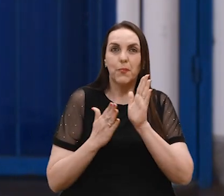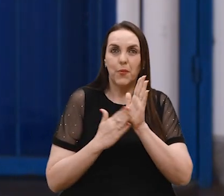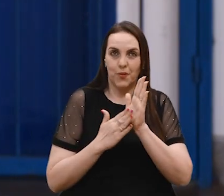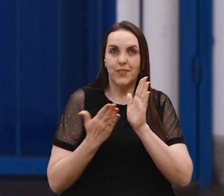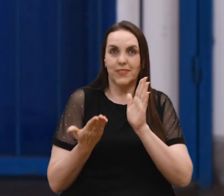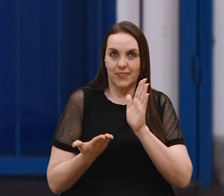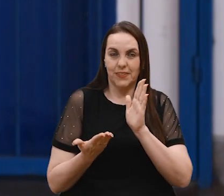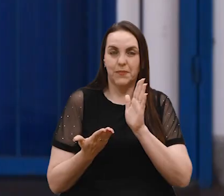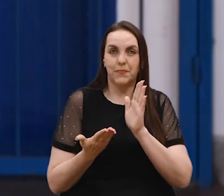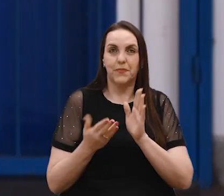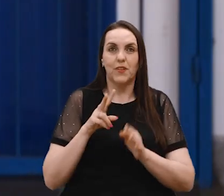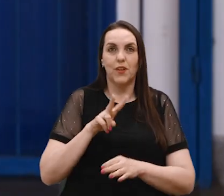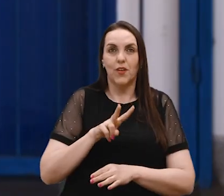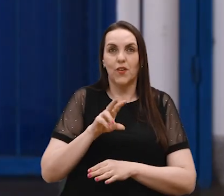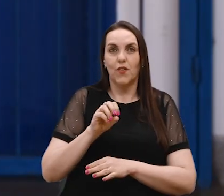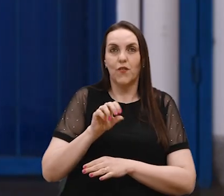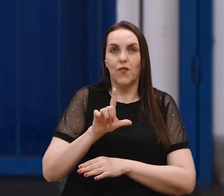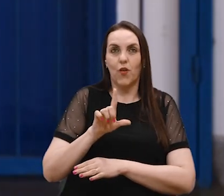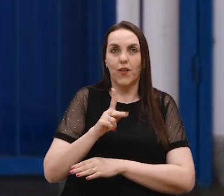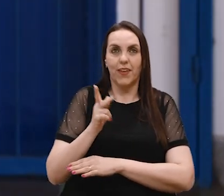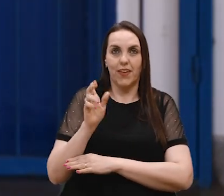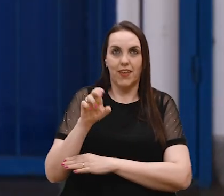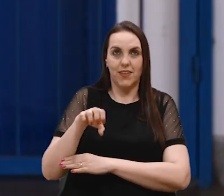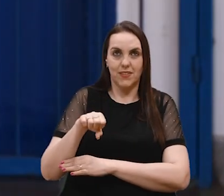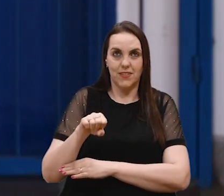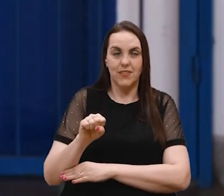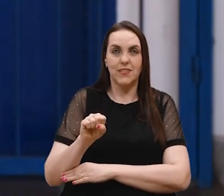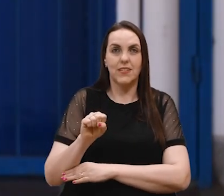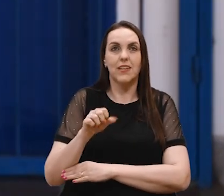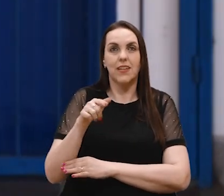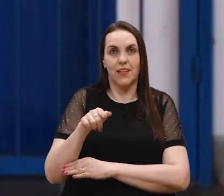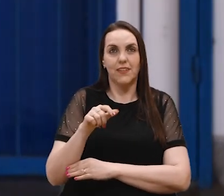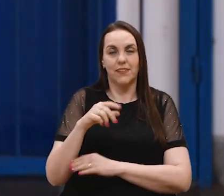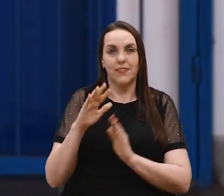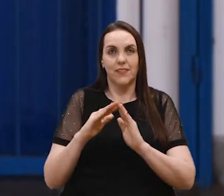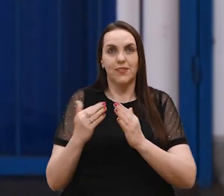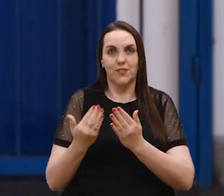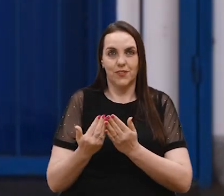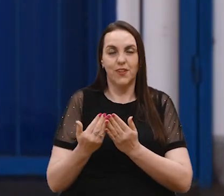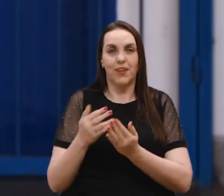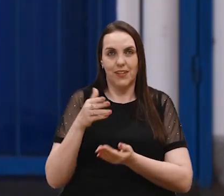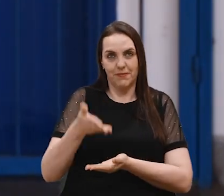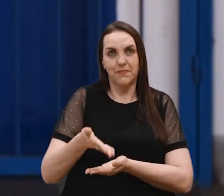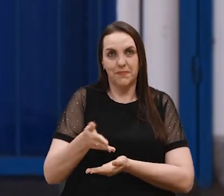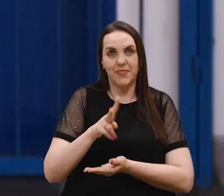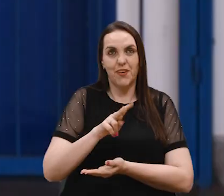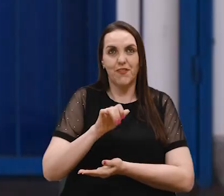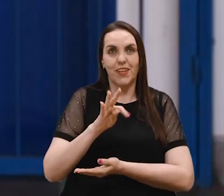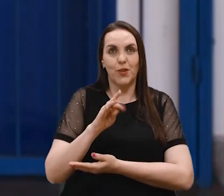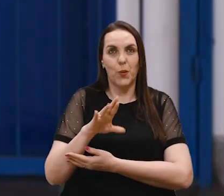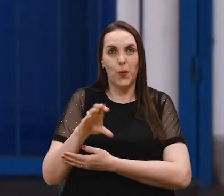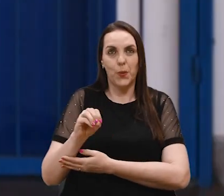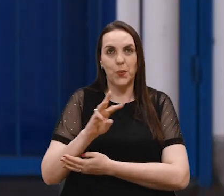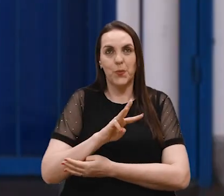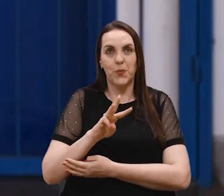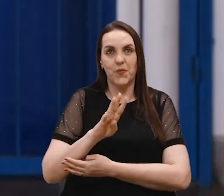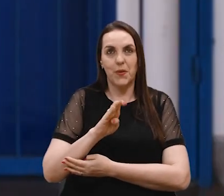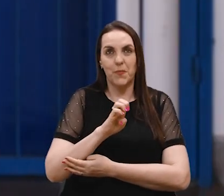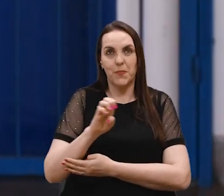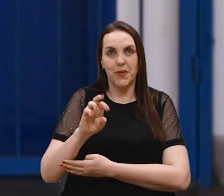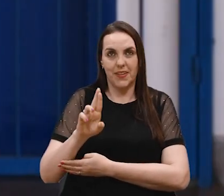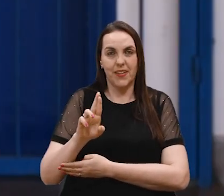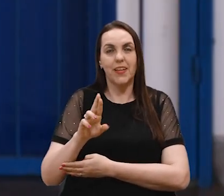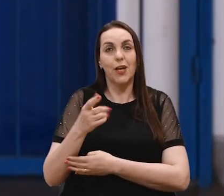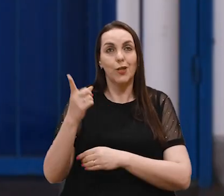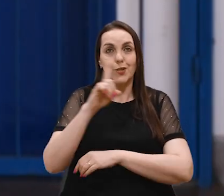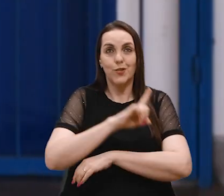proposta do Volks Fervil aqui da Escola Vitória Weber e levaram a plenário, foi aprovado o Dia, então,